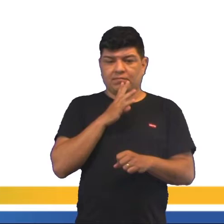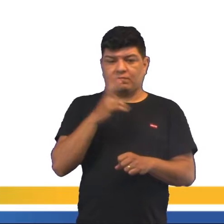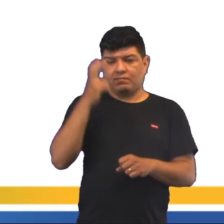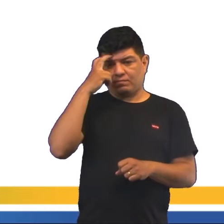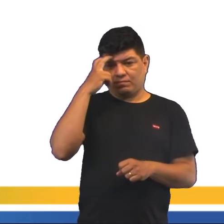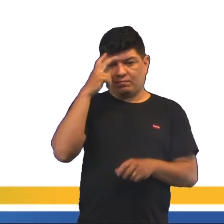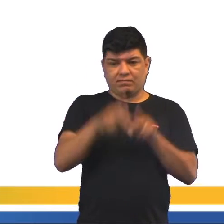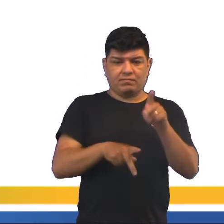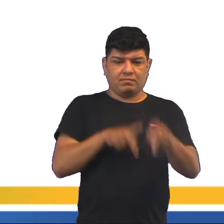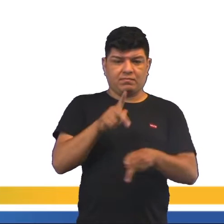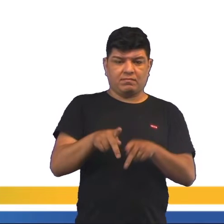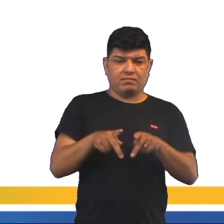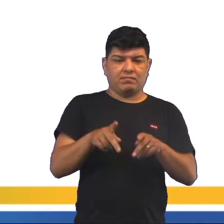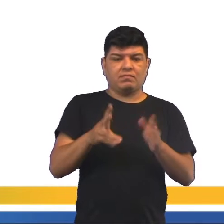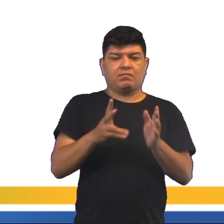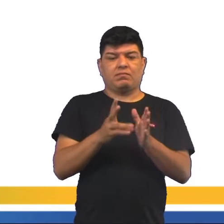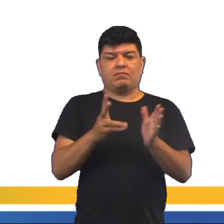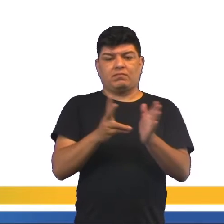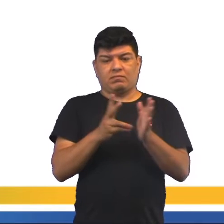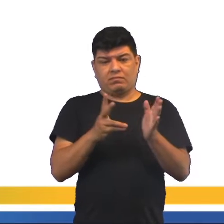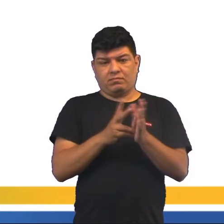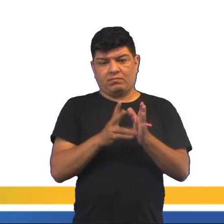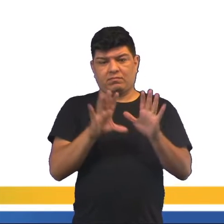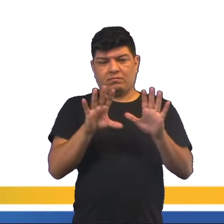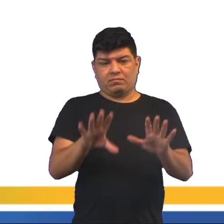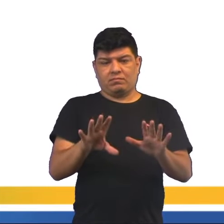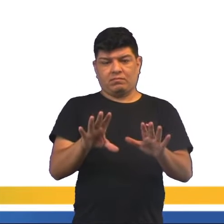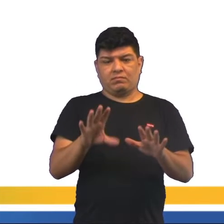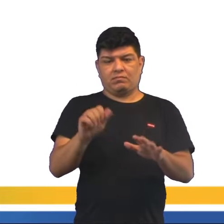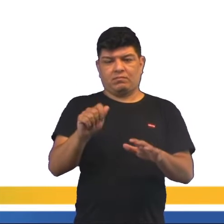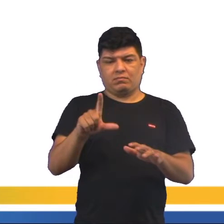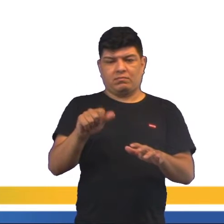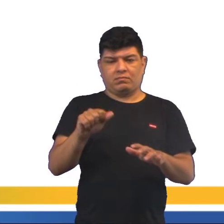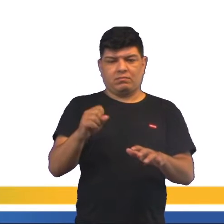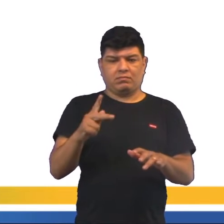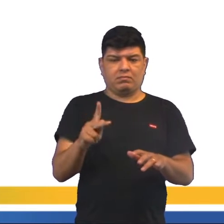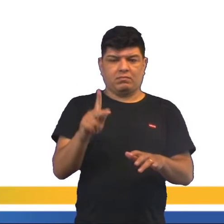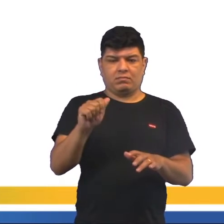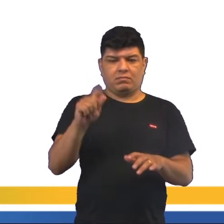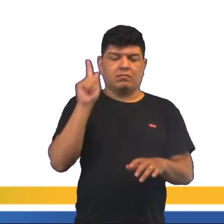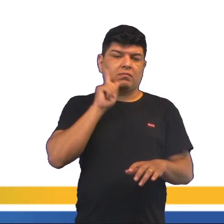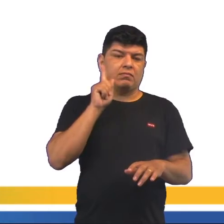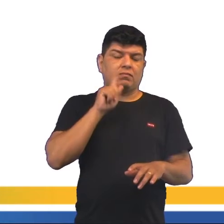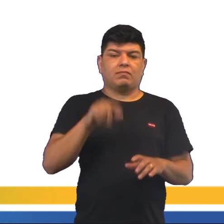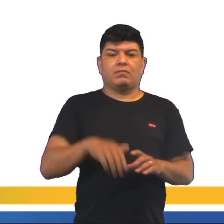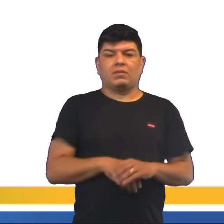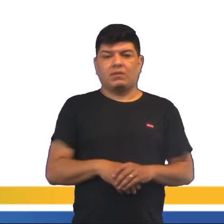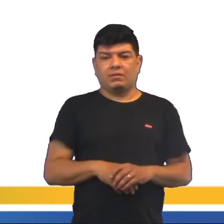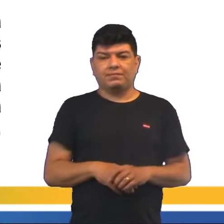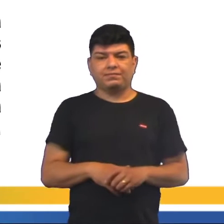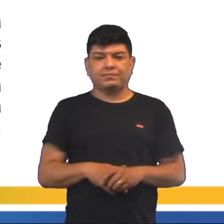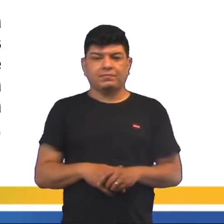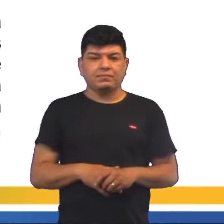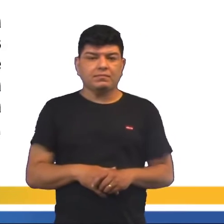darwinismo social, ao conhecer a cultura dos povos nativos do atual estado do Alasca, nos Estados Unidos.